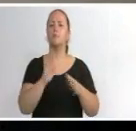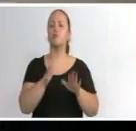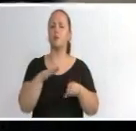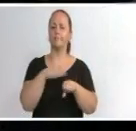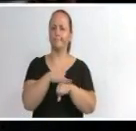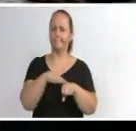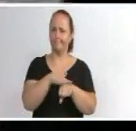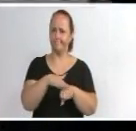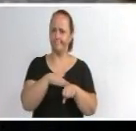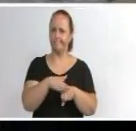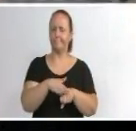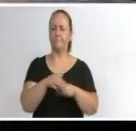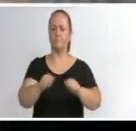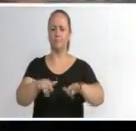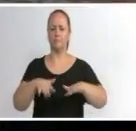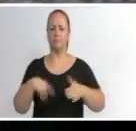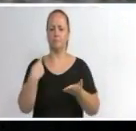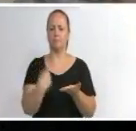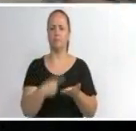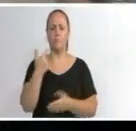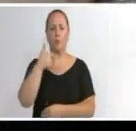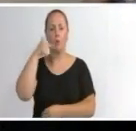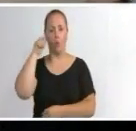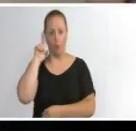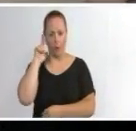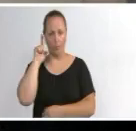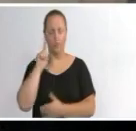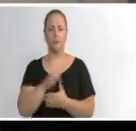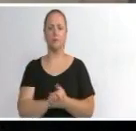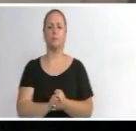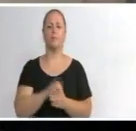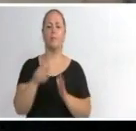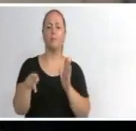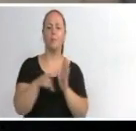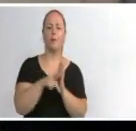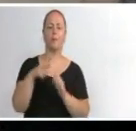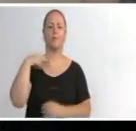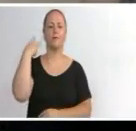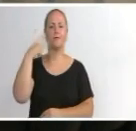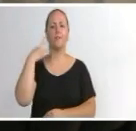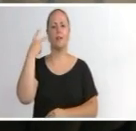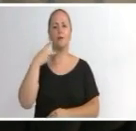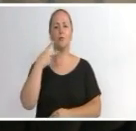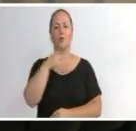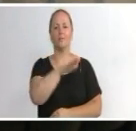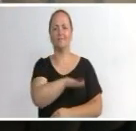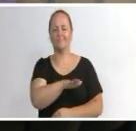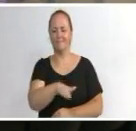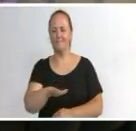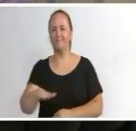senhores vereadores na sessão de ontem, inclusive, dos vereadores mirins.